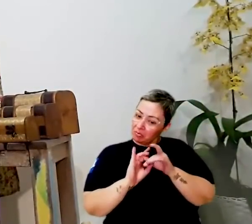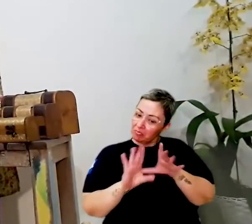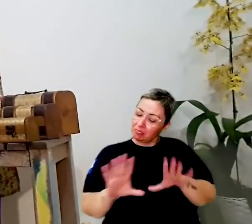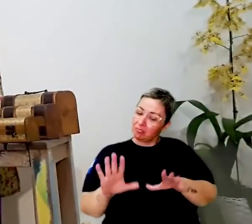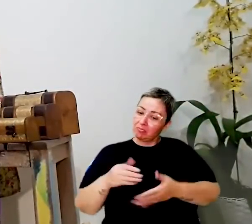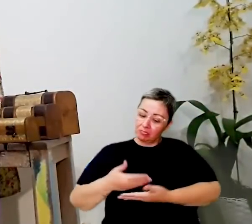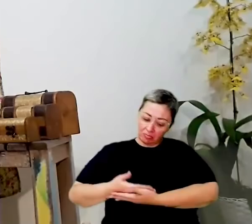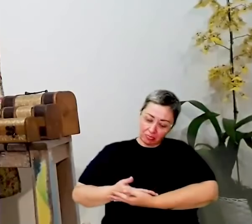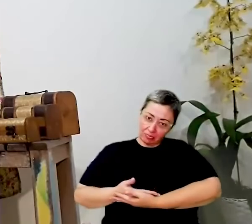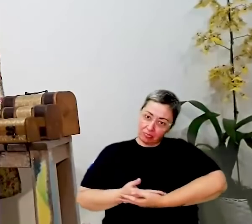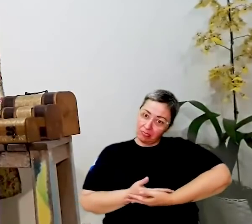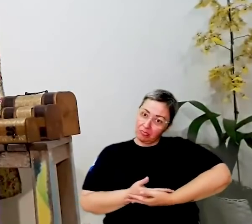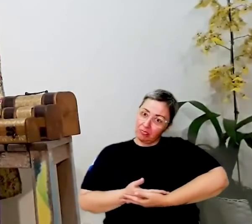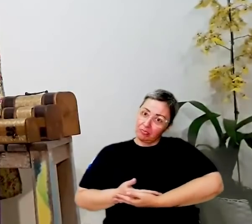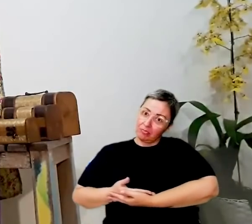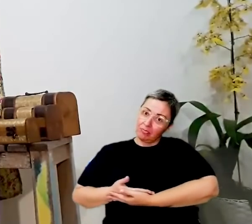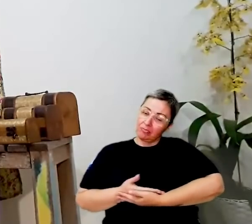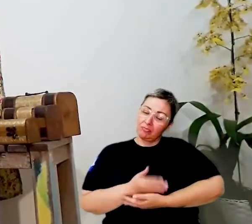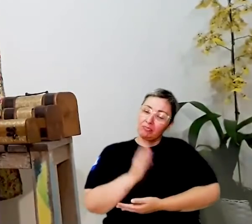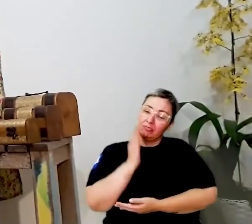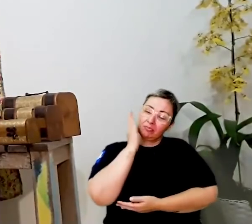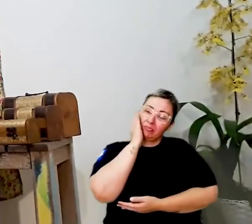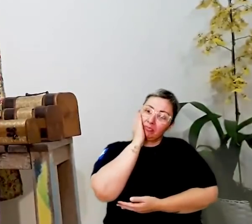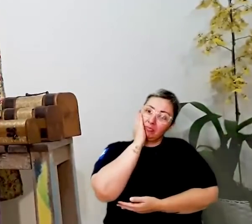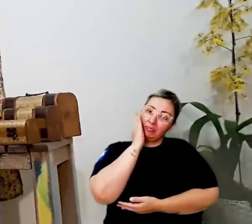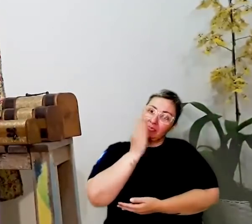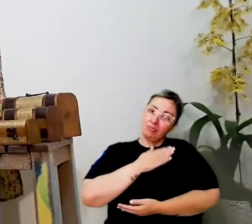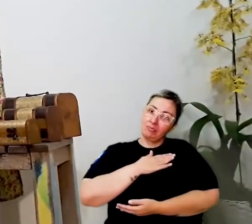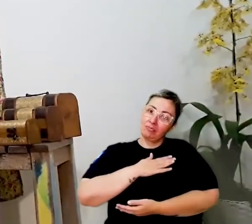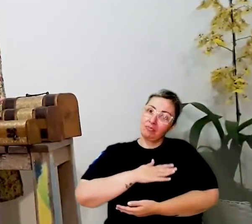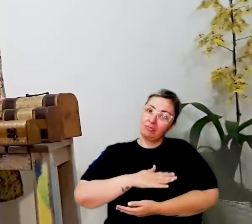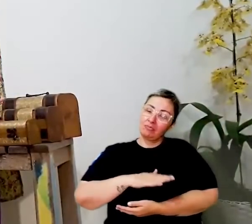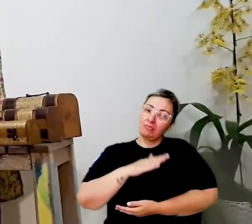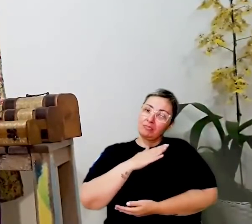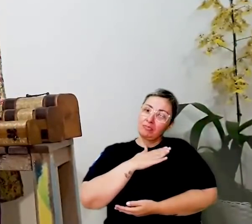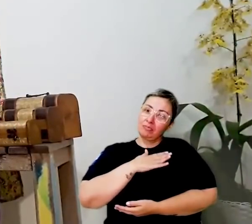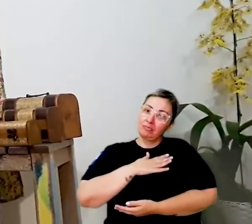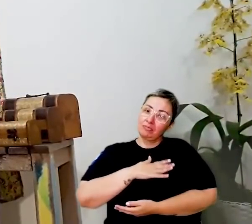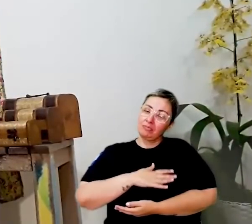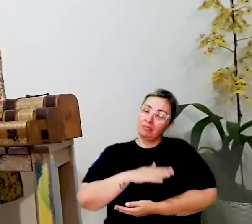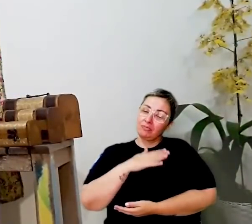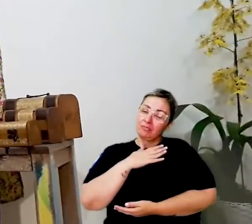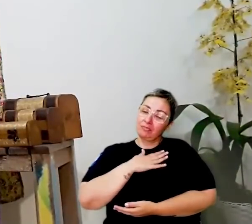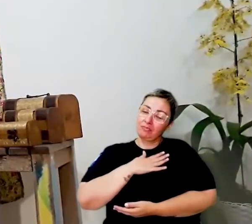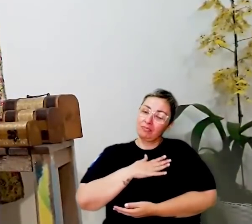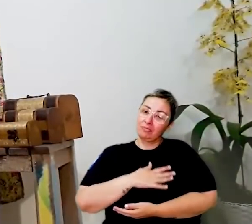telhado, deixa essa criança dormir sono